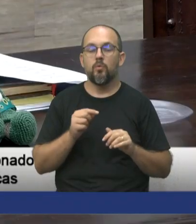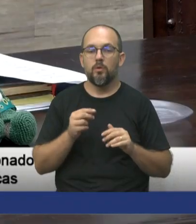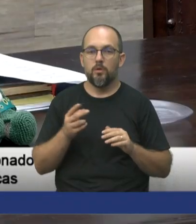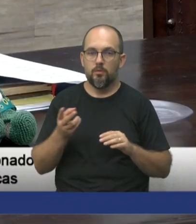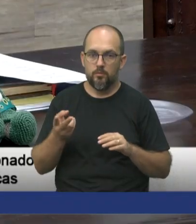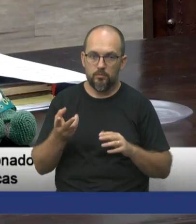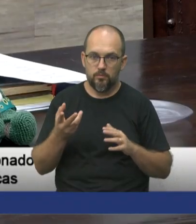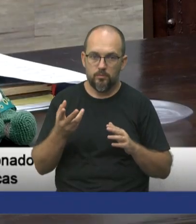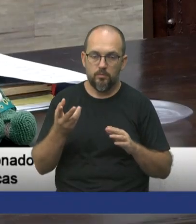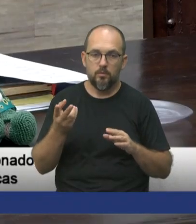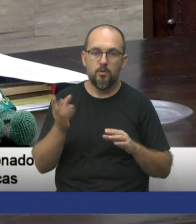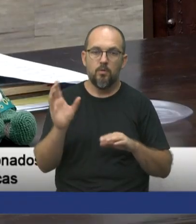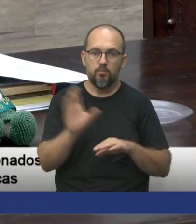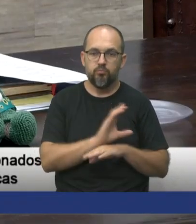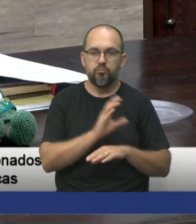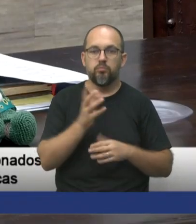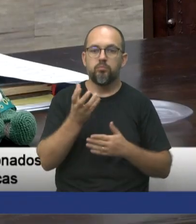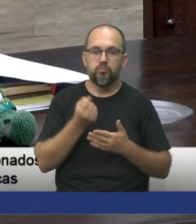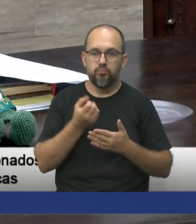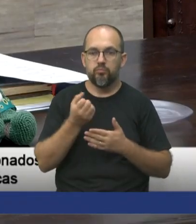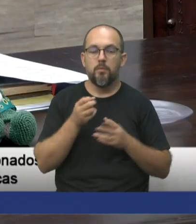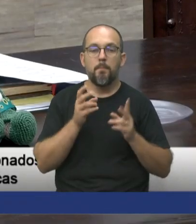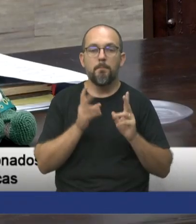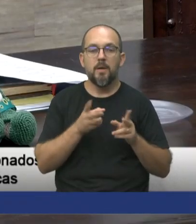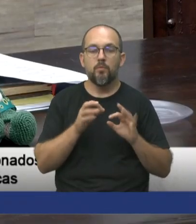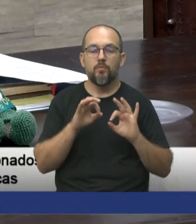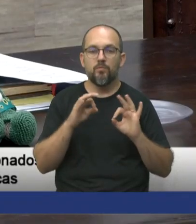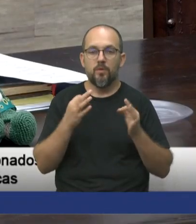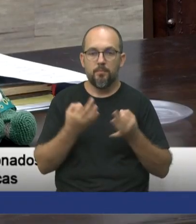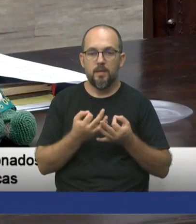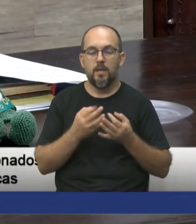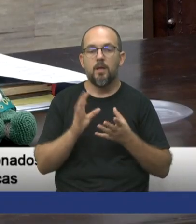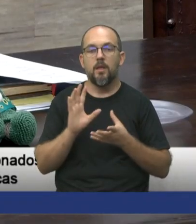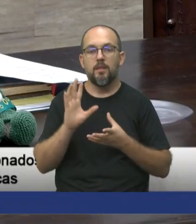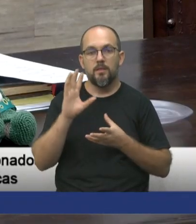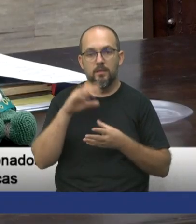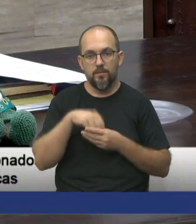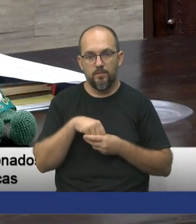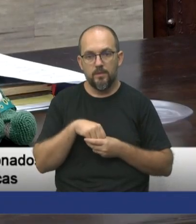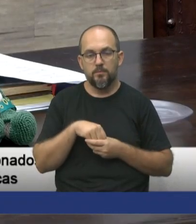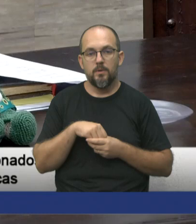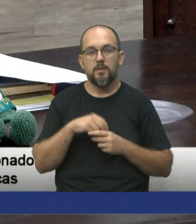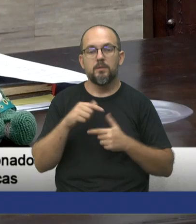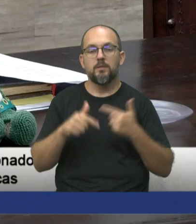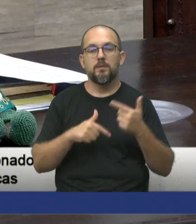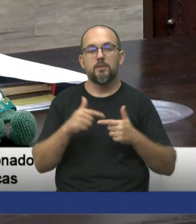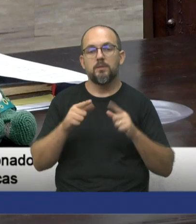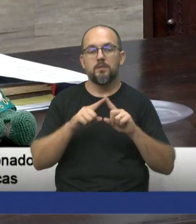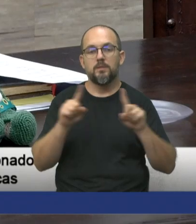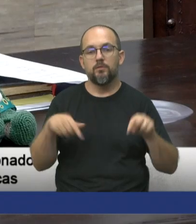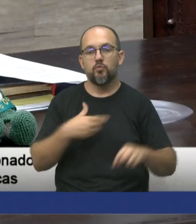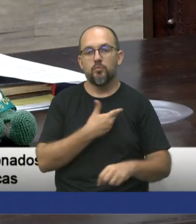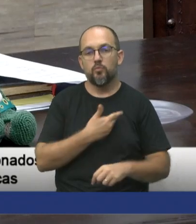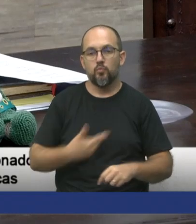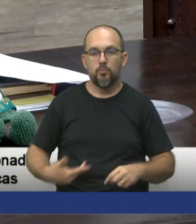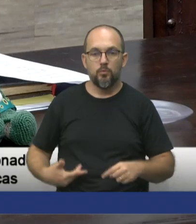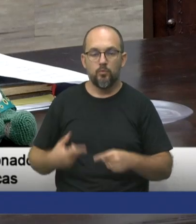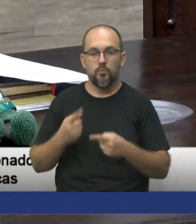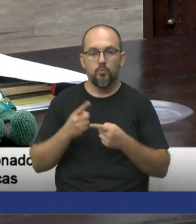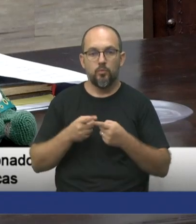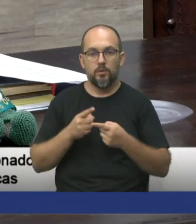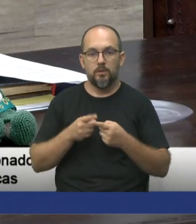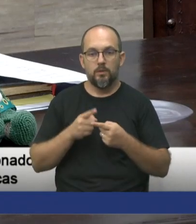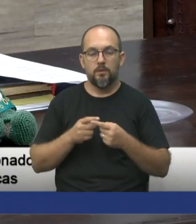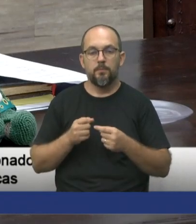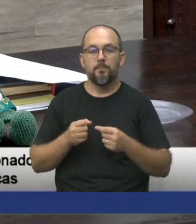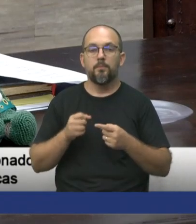do BPC mesmo a uma família que faz parte do serviço público. Por quê? Porque se